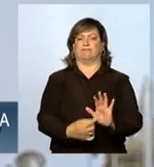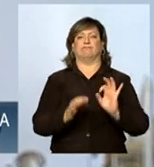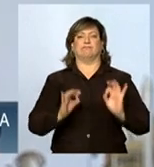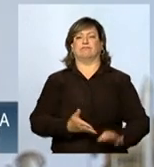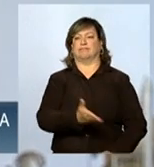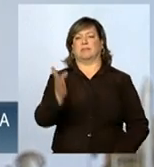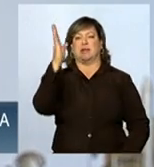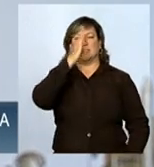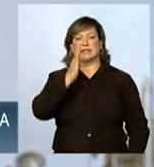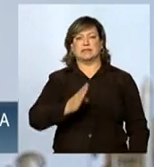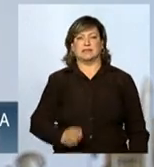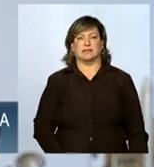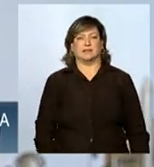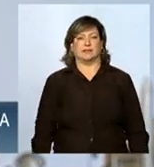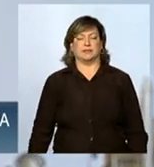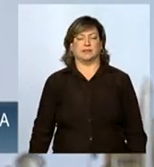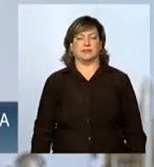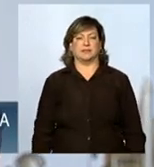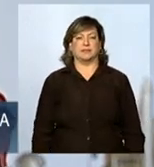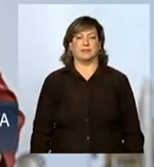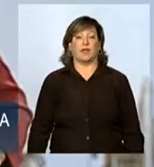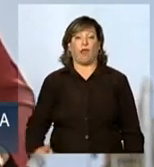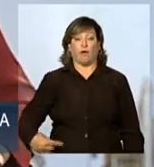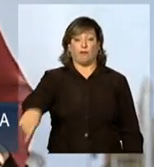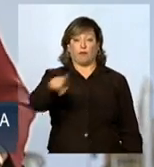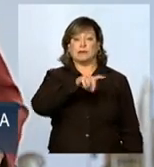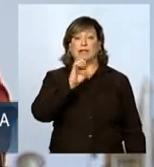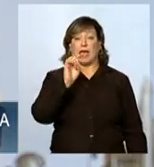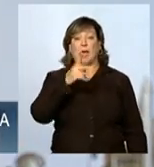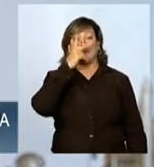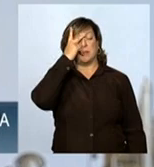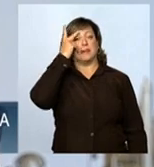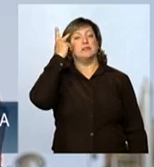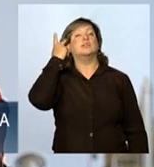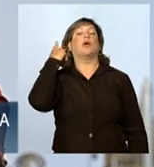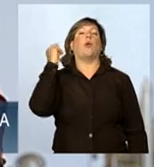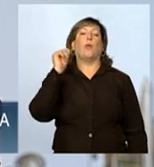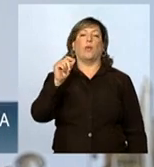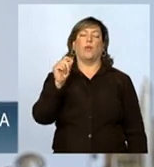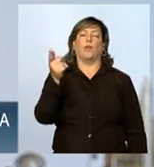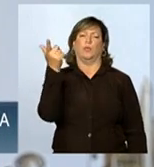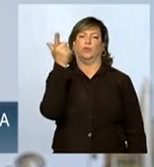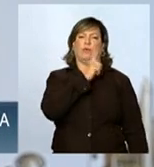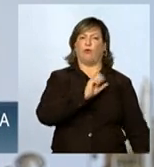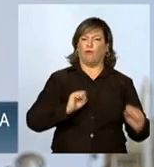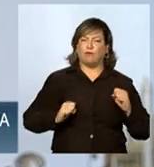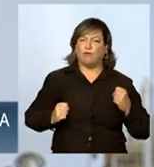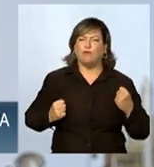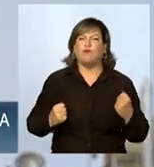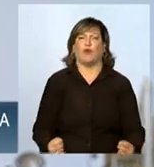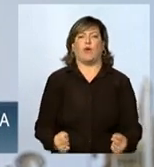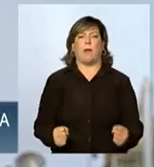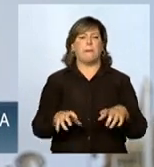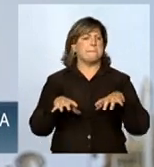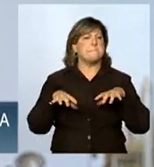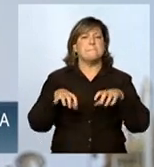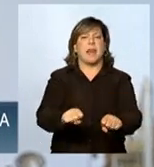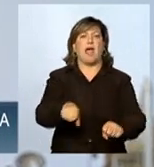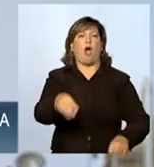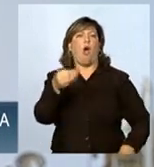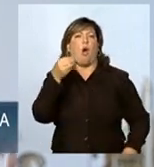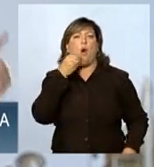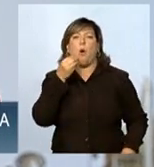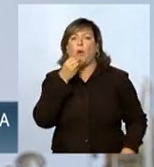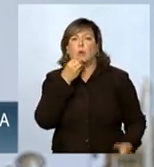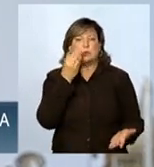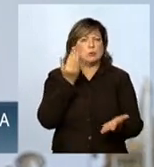Brasil. São pessoas que abraçaram com vontade e